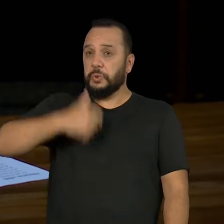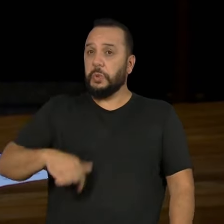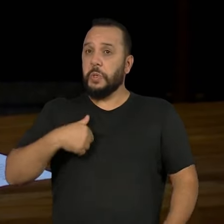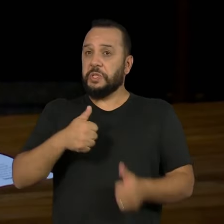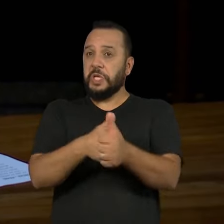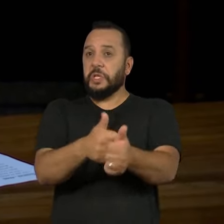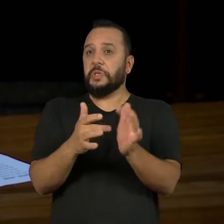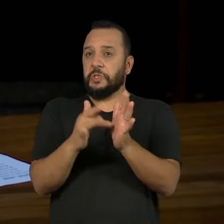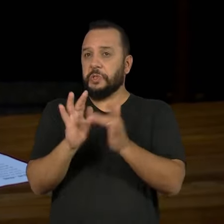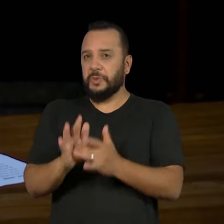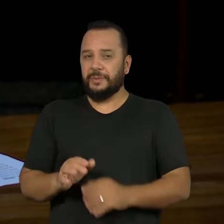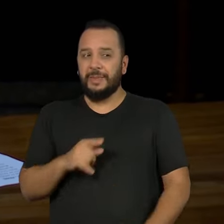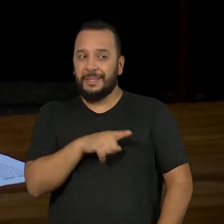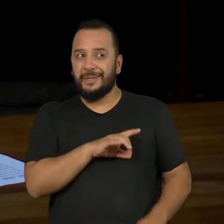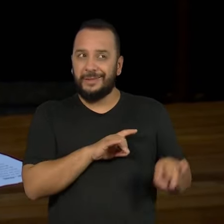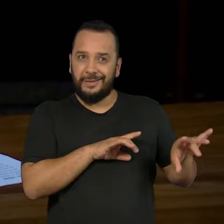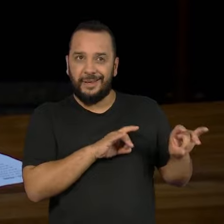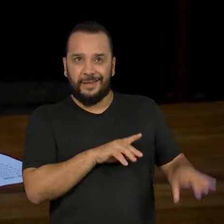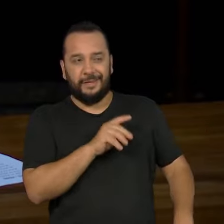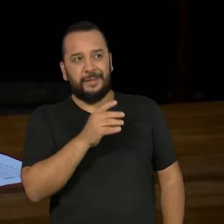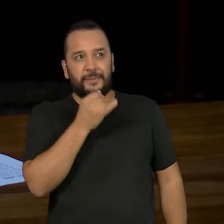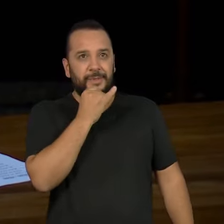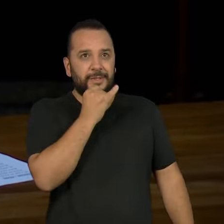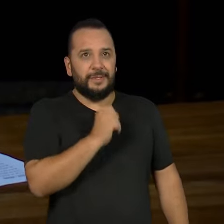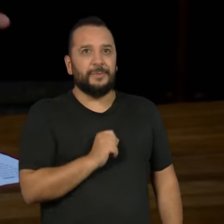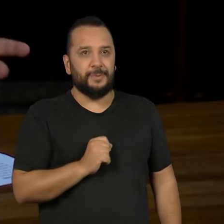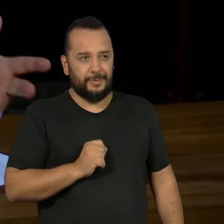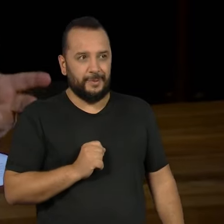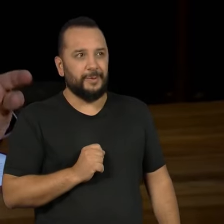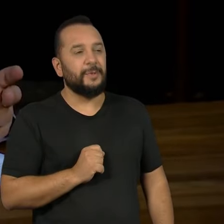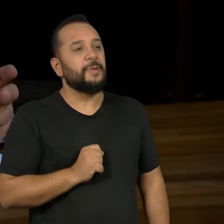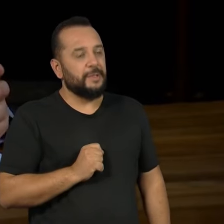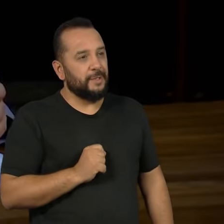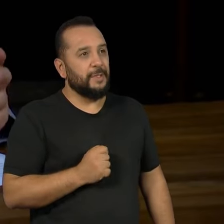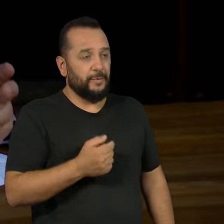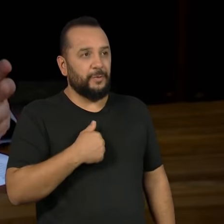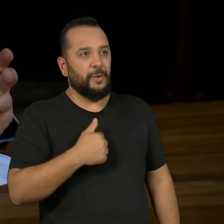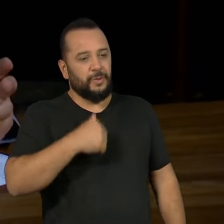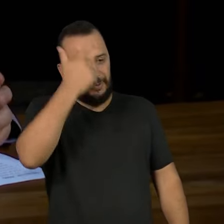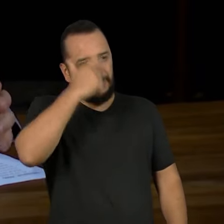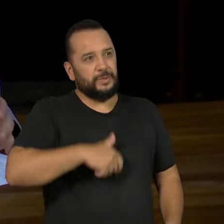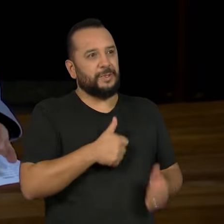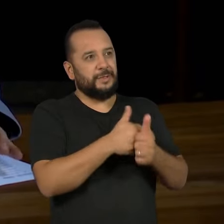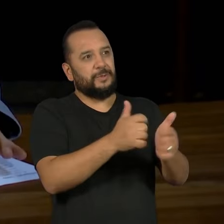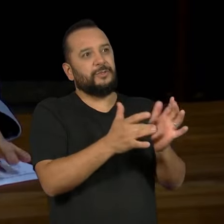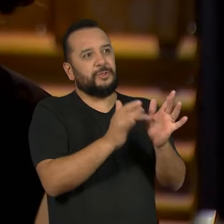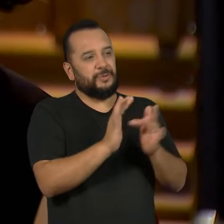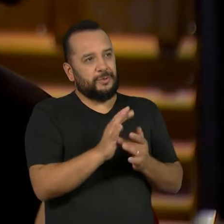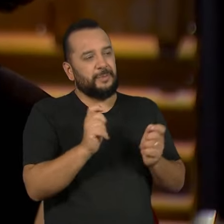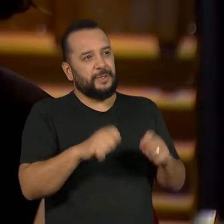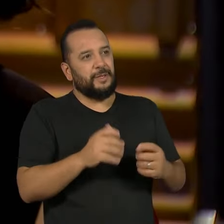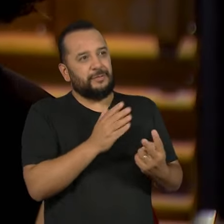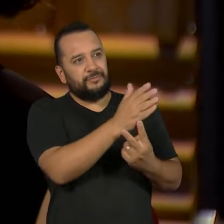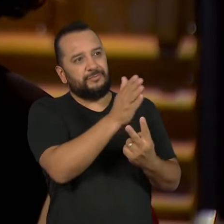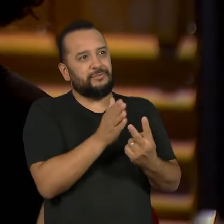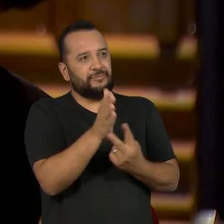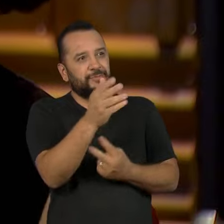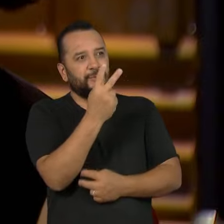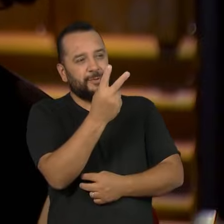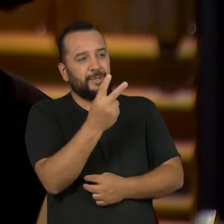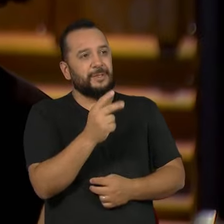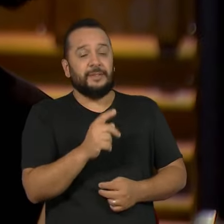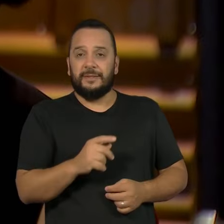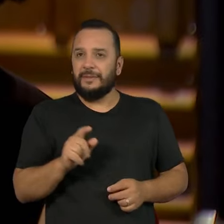mas essa técnica aí é tipo assim vou jogar essa porque é isso não é isso não é só